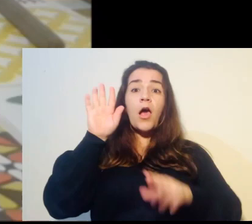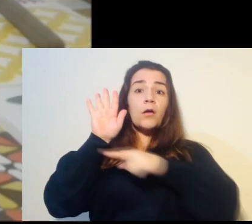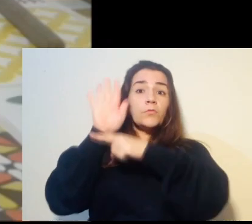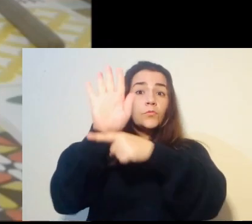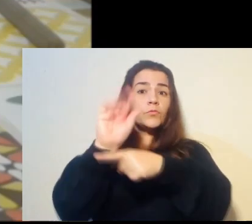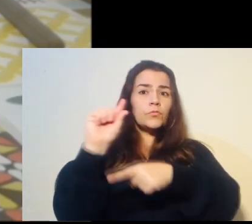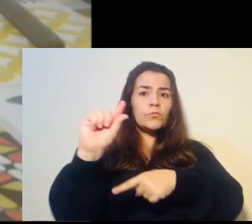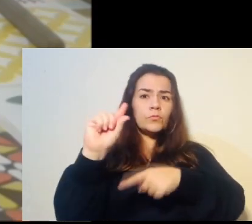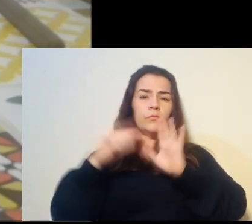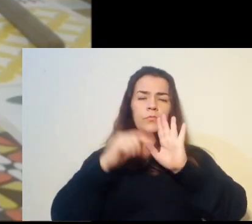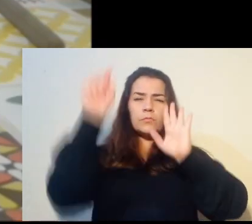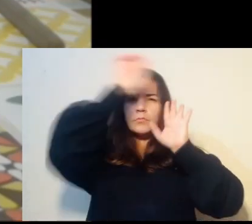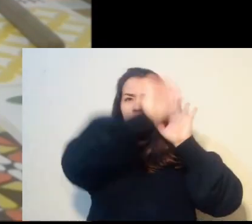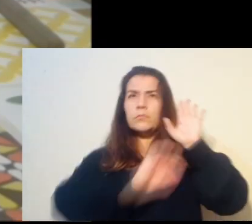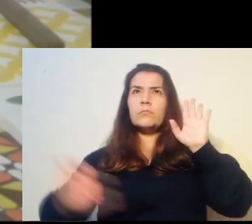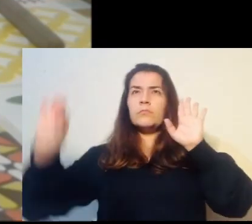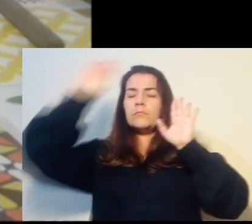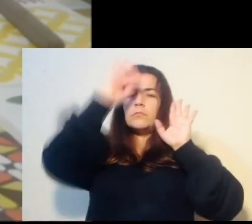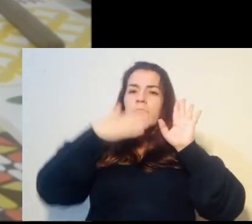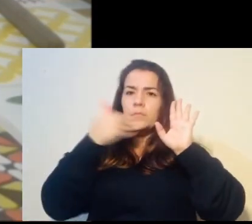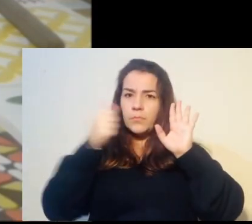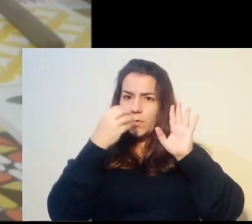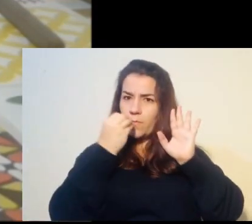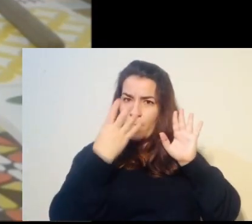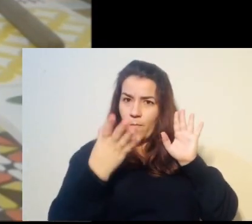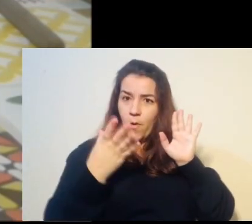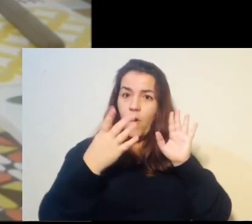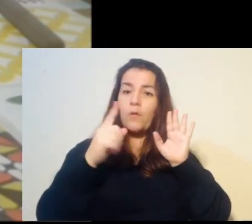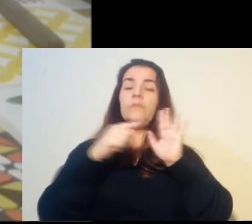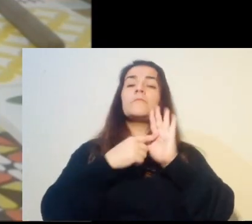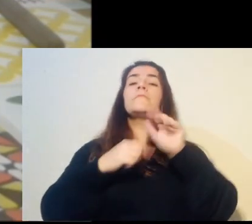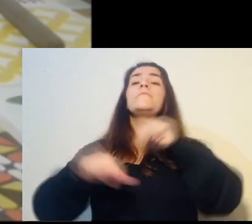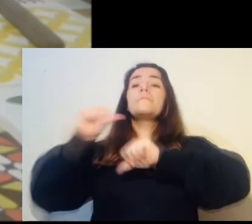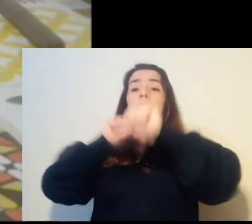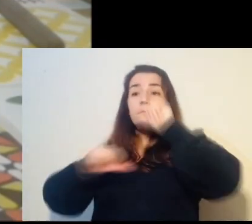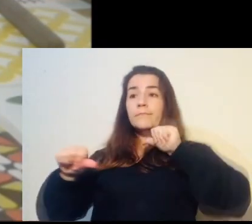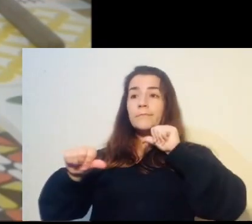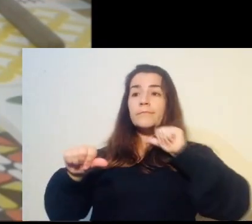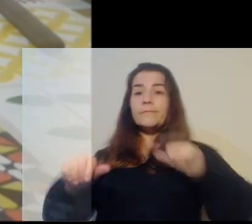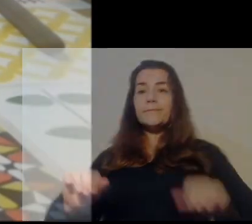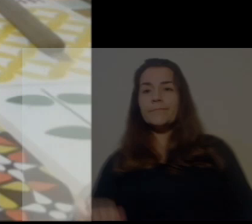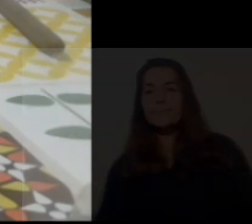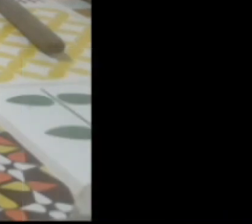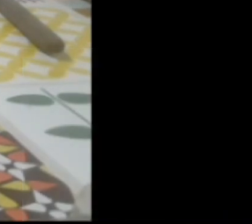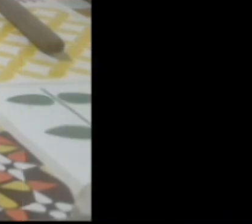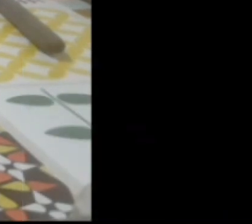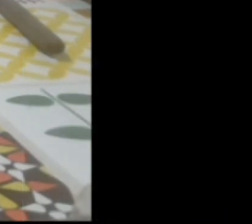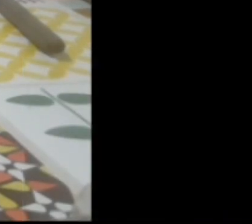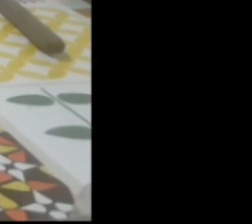um pouco a conseguir contornar melhor, tá bom? Vou trocar.